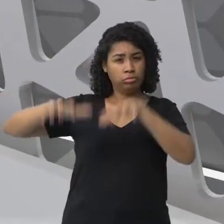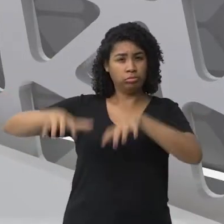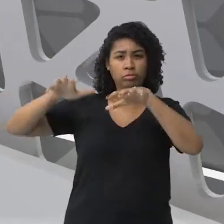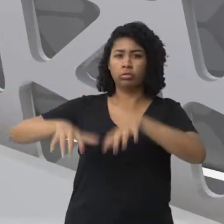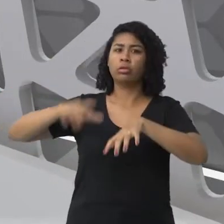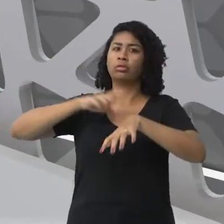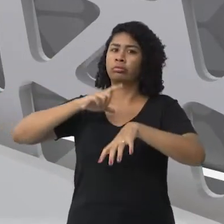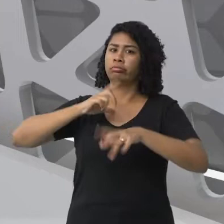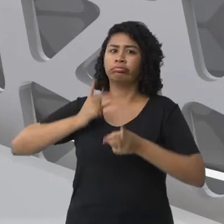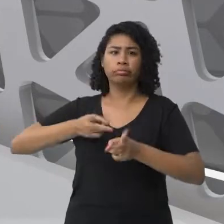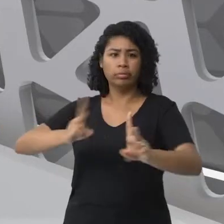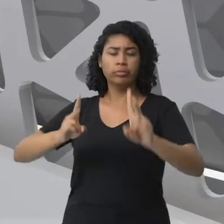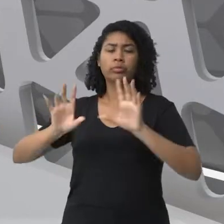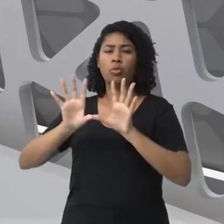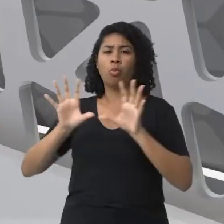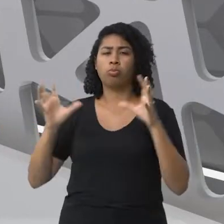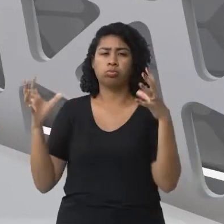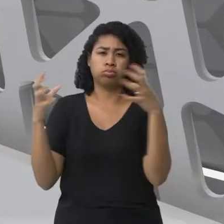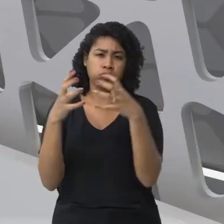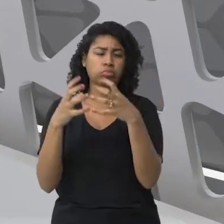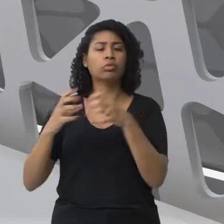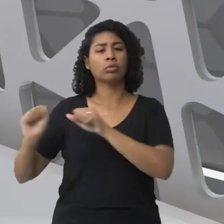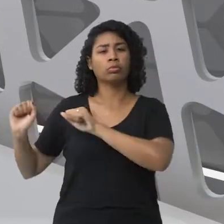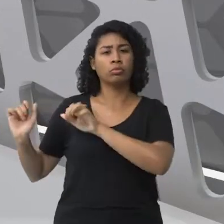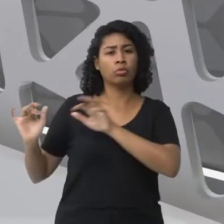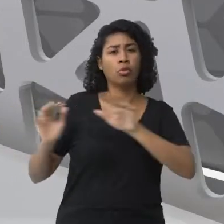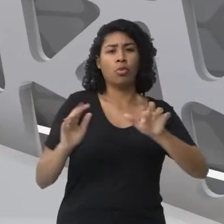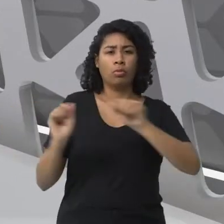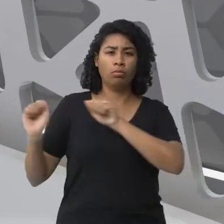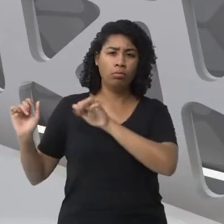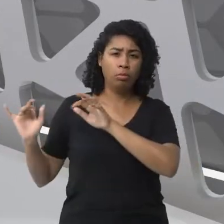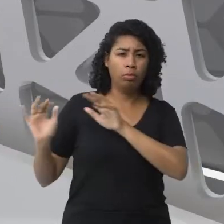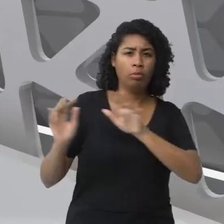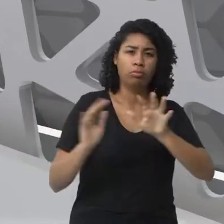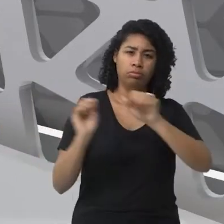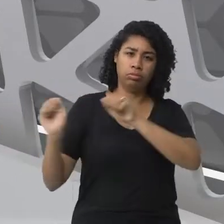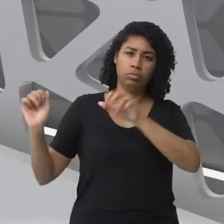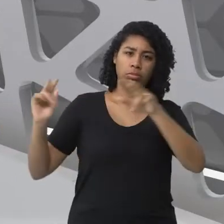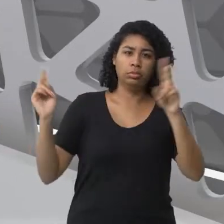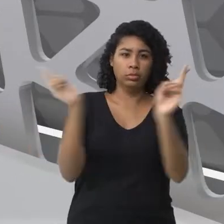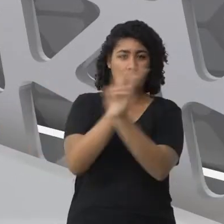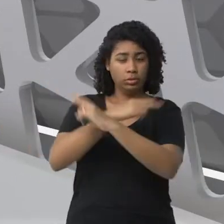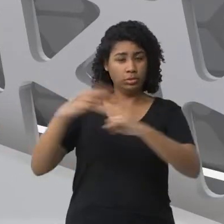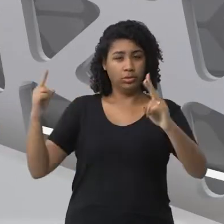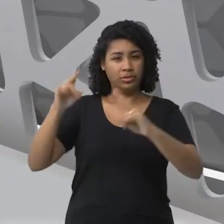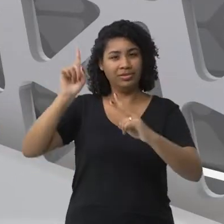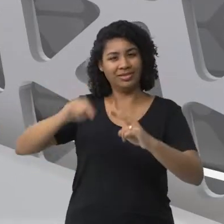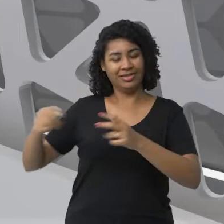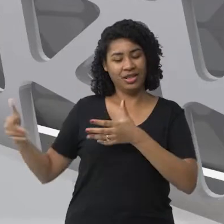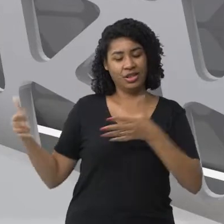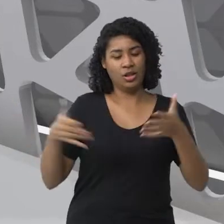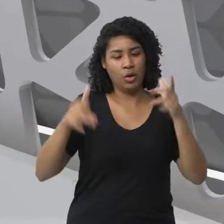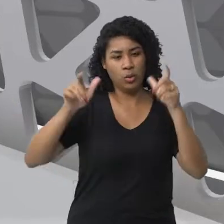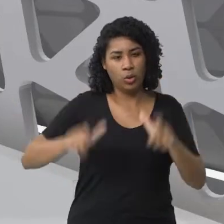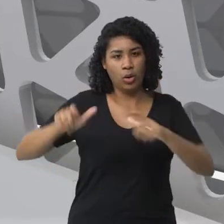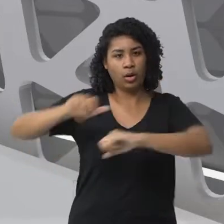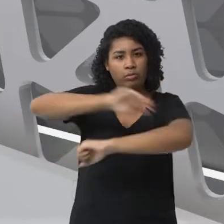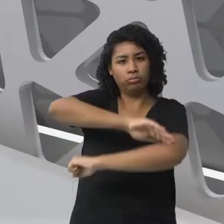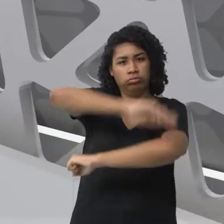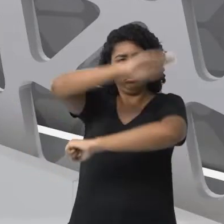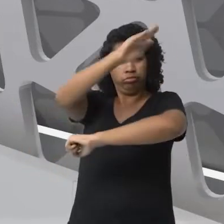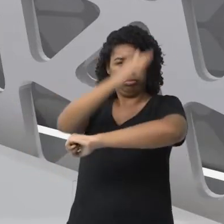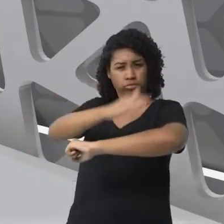cada vez mais para o oeste até encontrar uma grande barreira natural, que no caso é a Cordilheira dos Andes, que é um relevo que tem mais ou